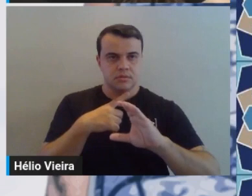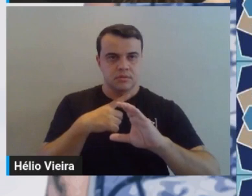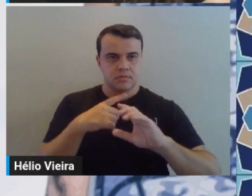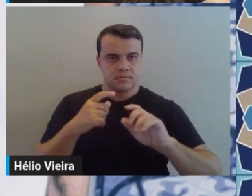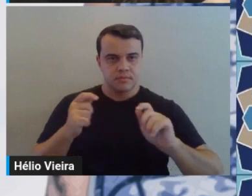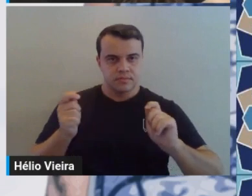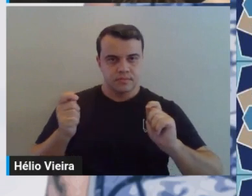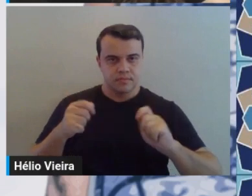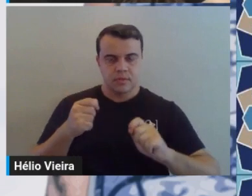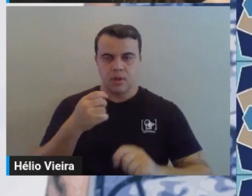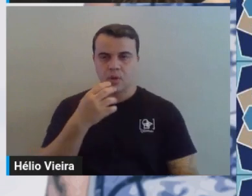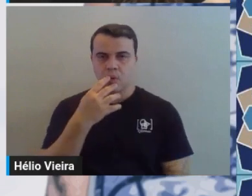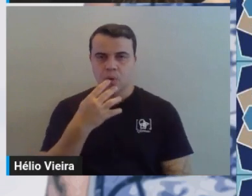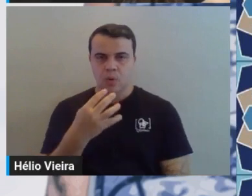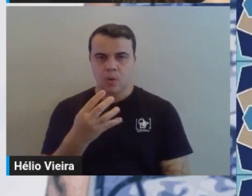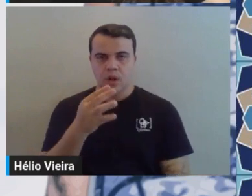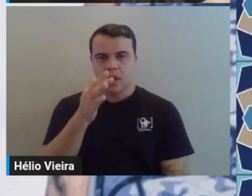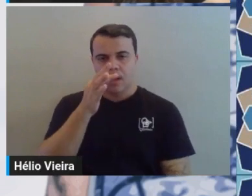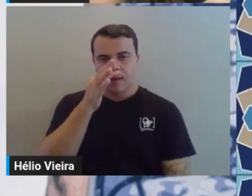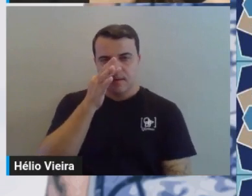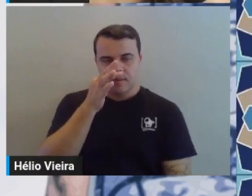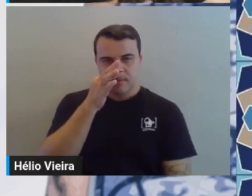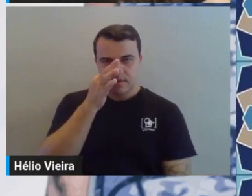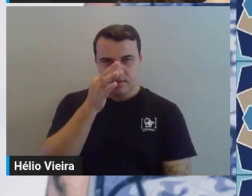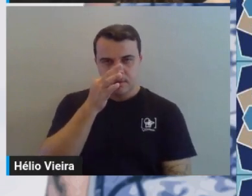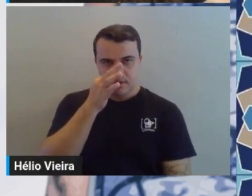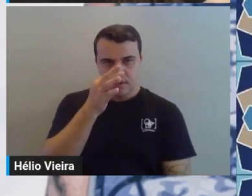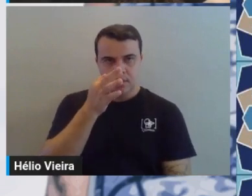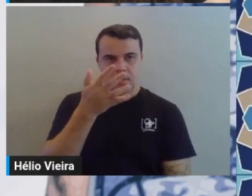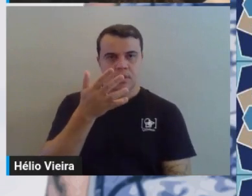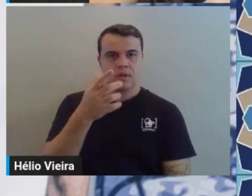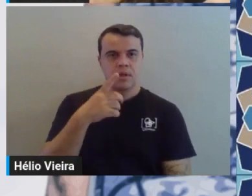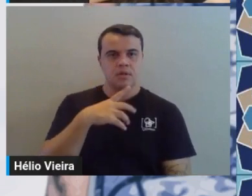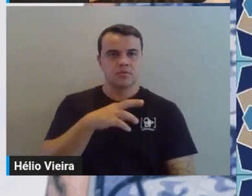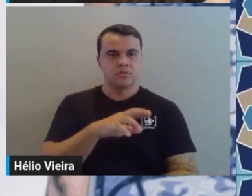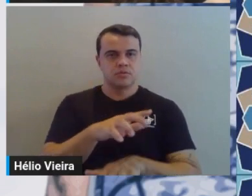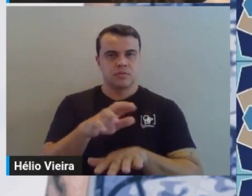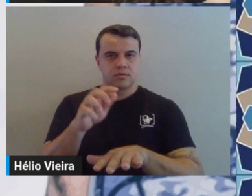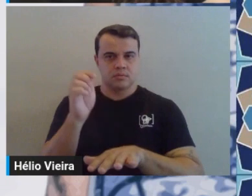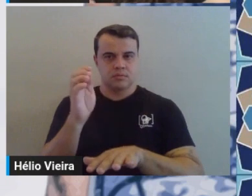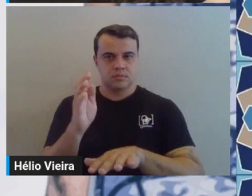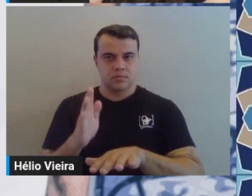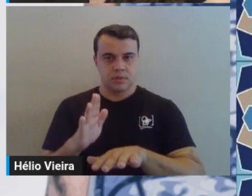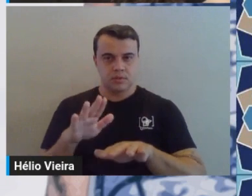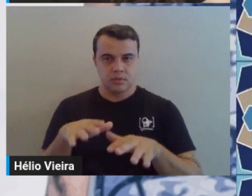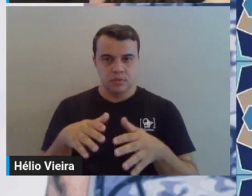da cor das plantas, sempre pensando na flora brasileira, e